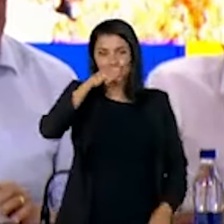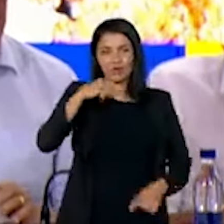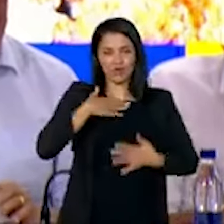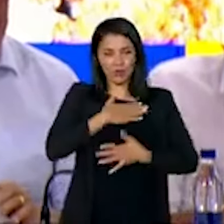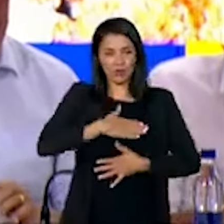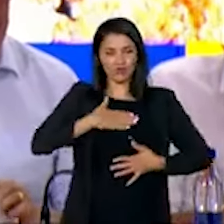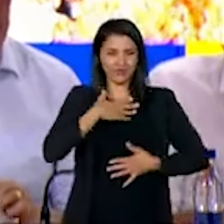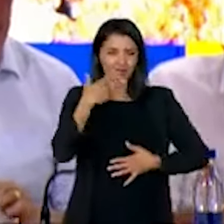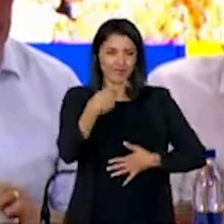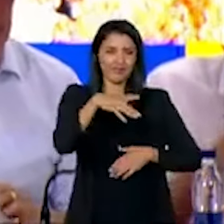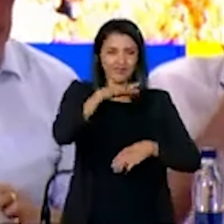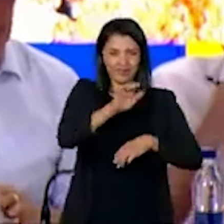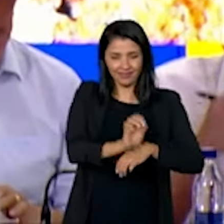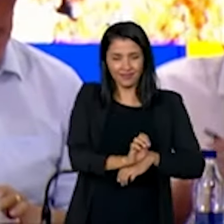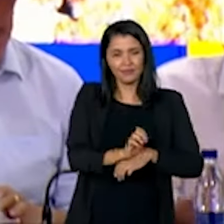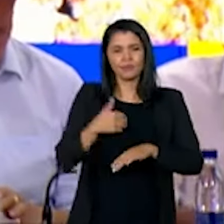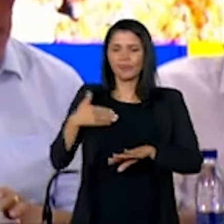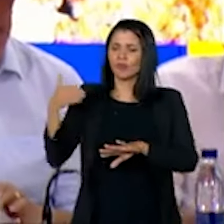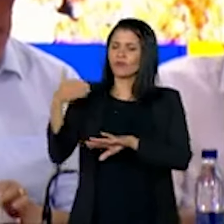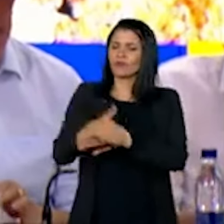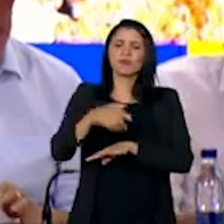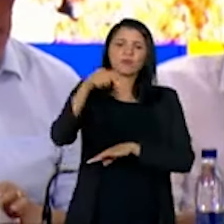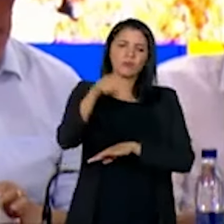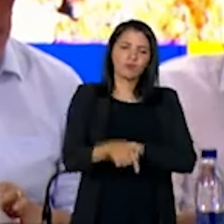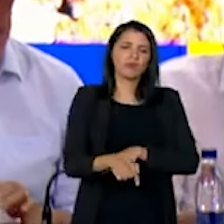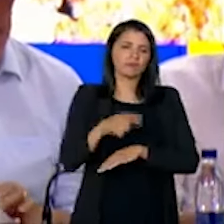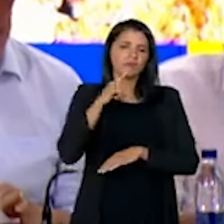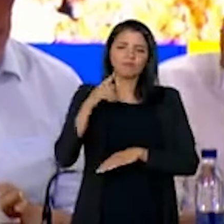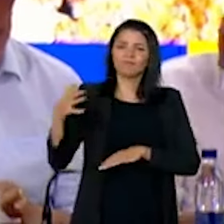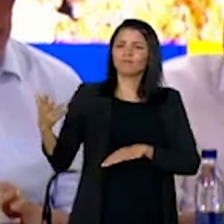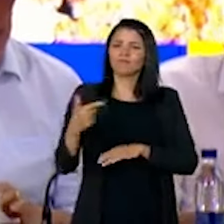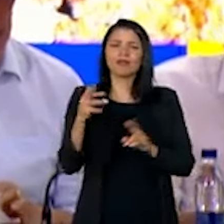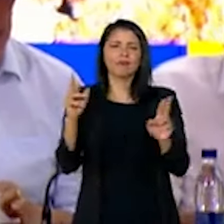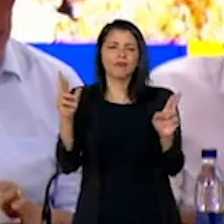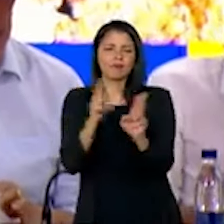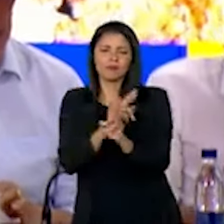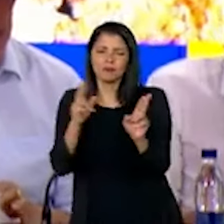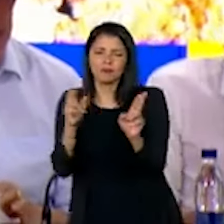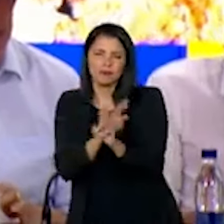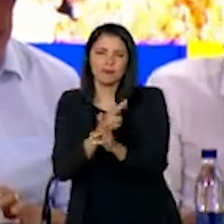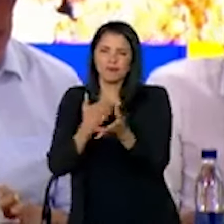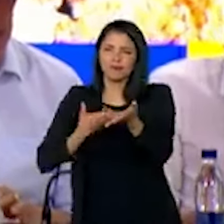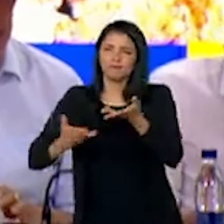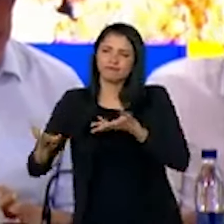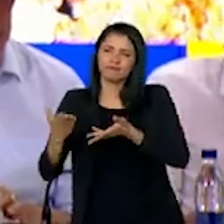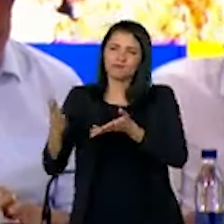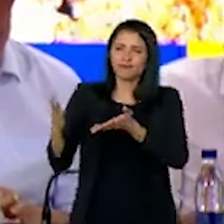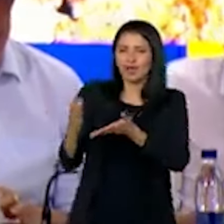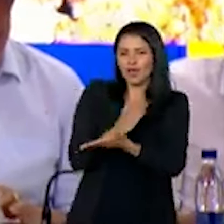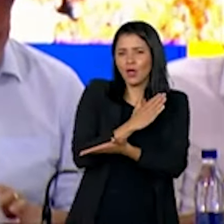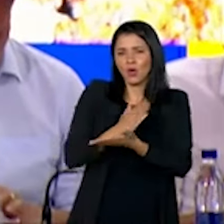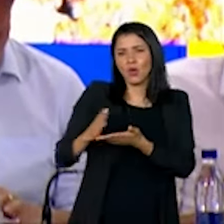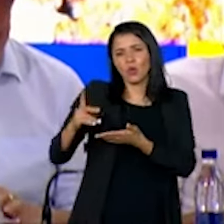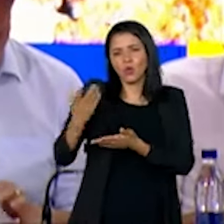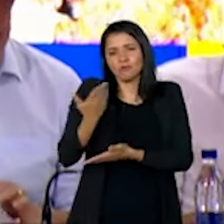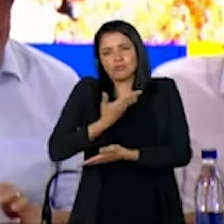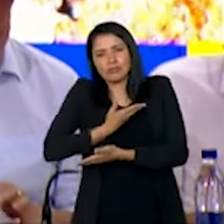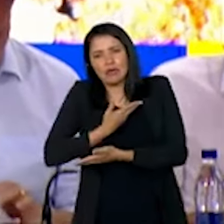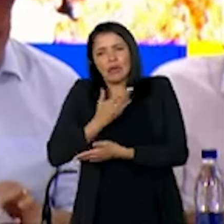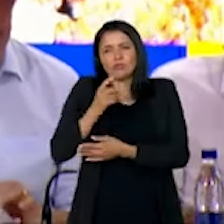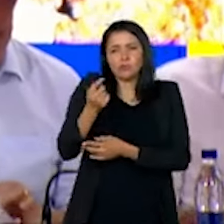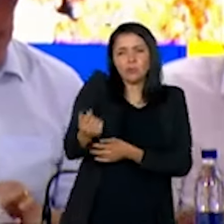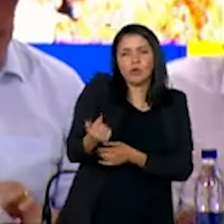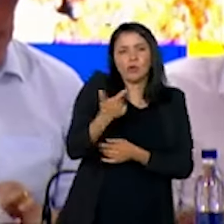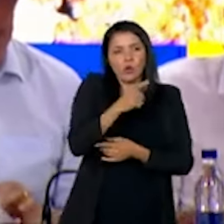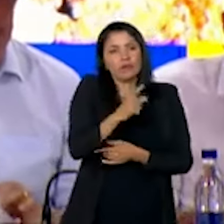Estado. Eu tive aqui extraordinárias relações, com alguns nem tanta amizade, com